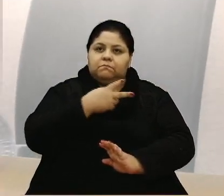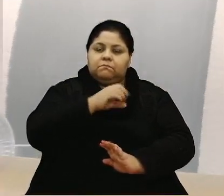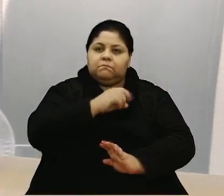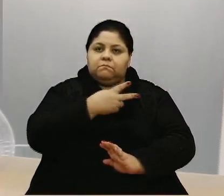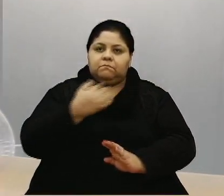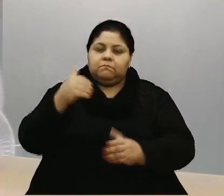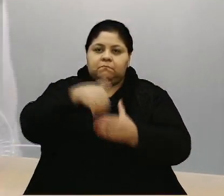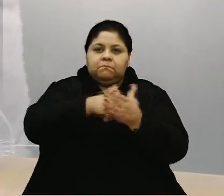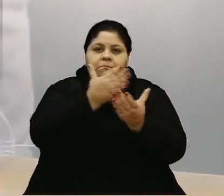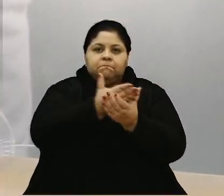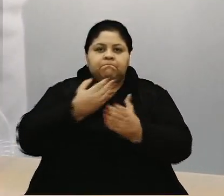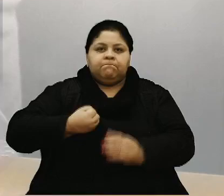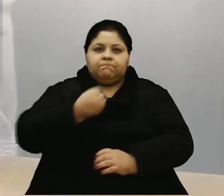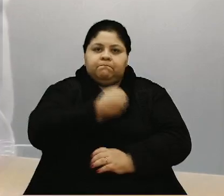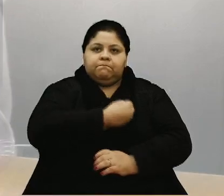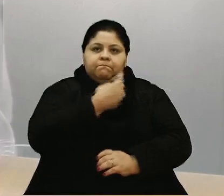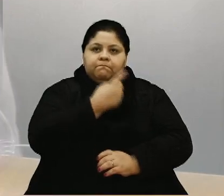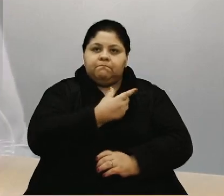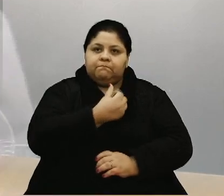44/2024, contido no processo número